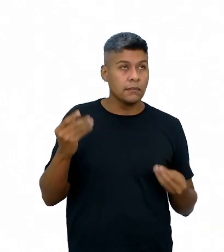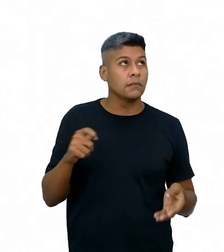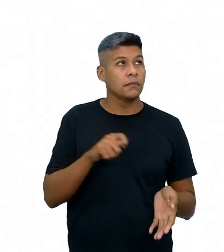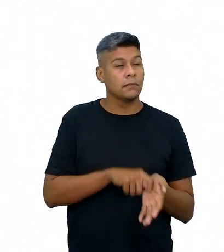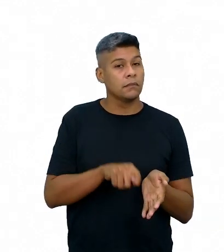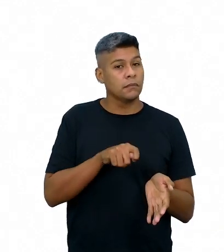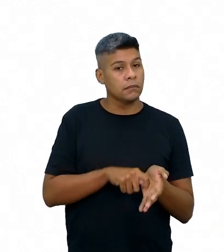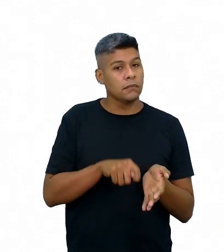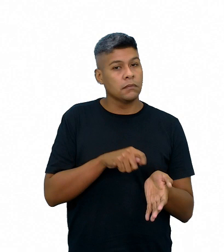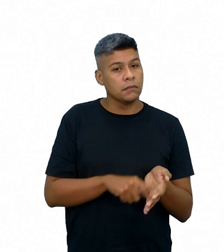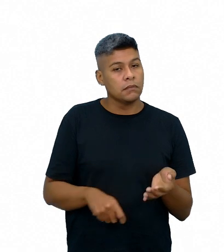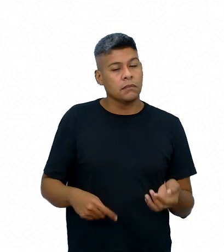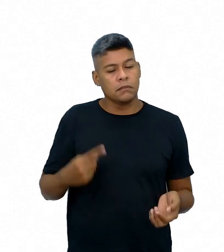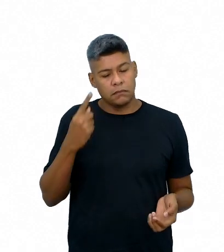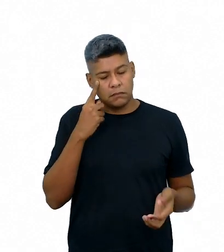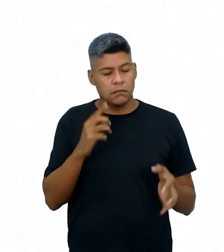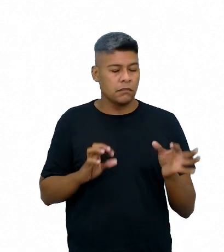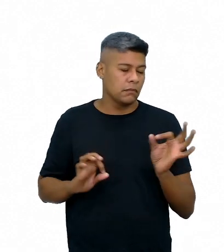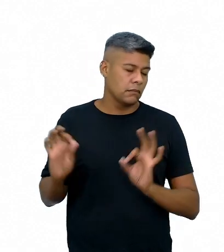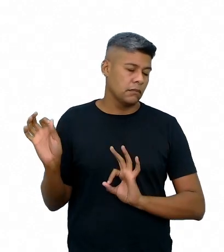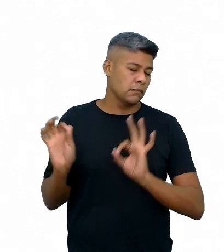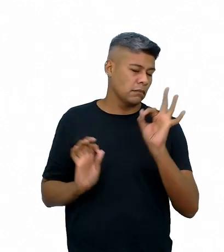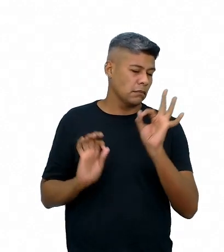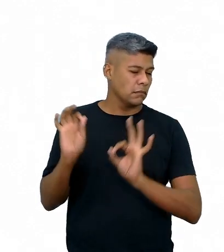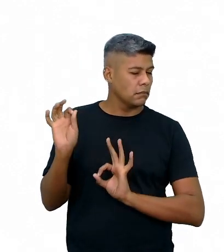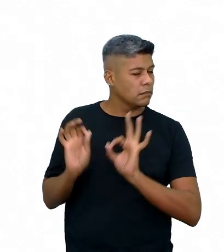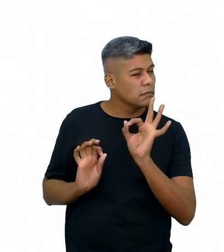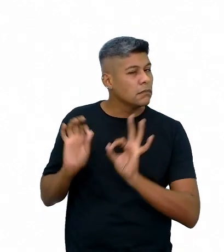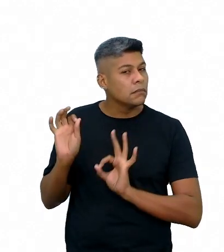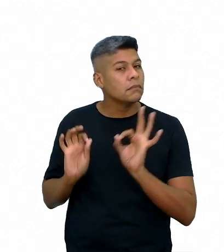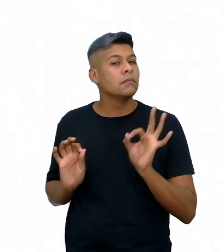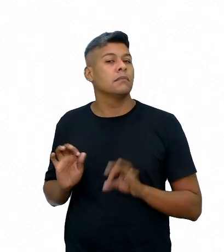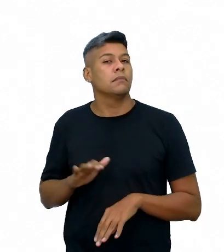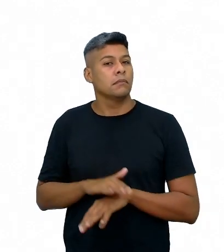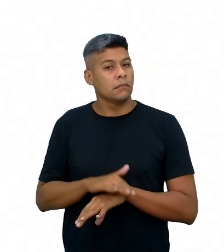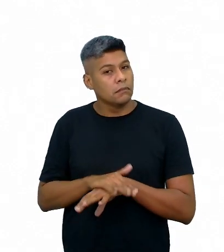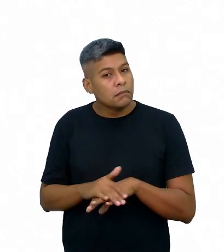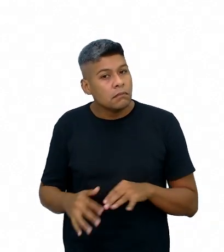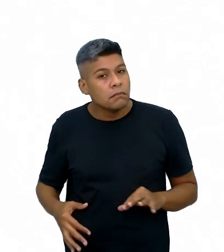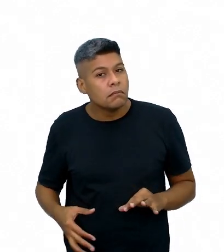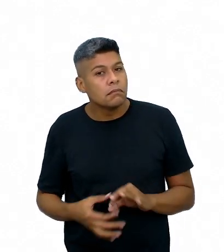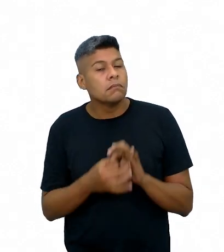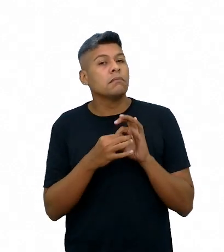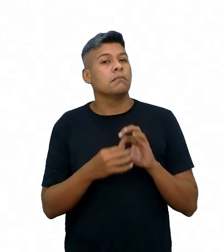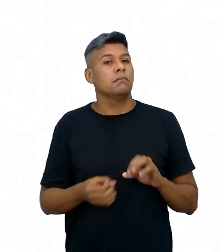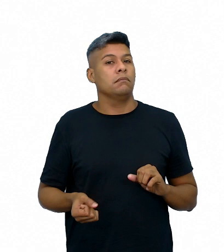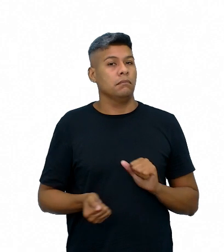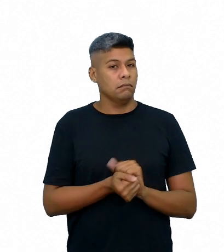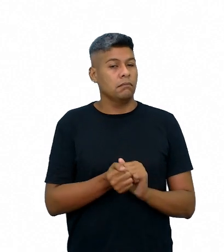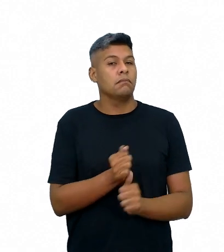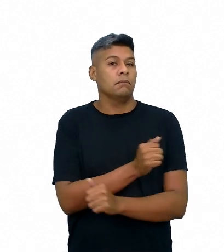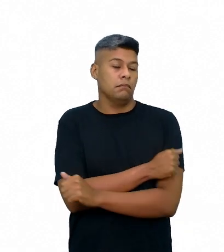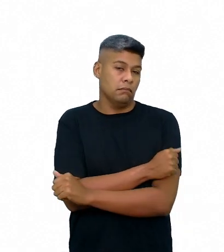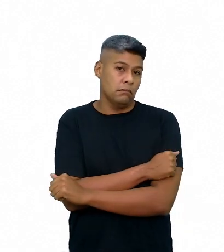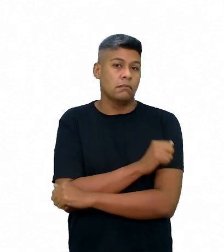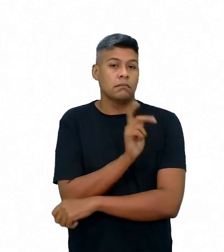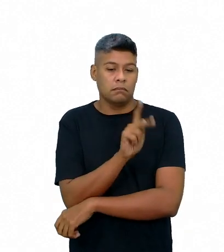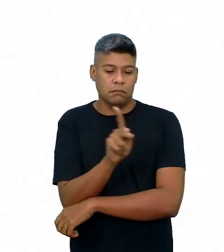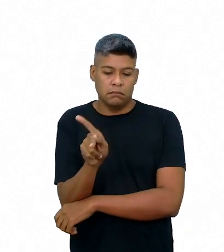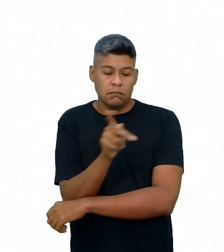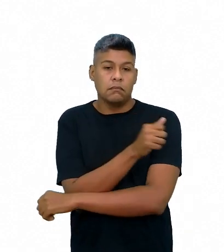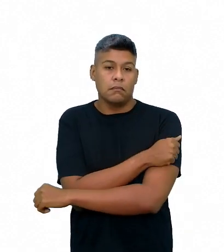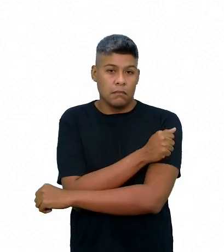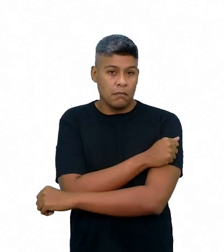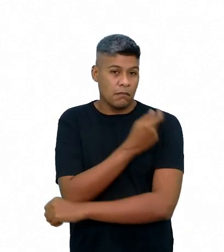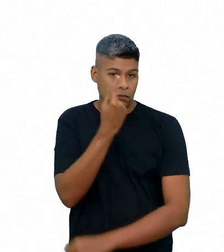escrita, raciocinar sobre esses elementos, fazer isso em conjunto com os alunos, né? O professor e o aluno